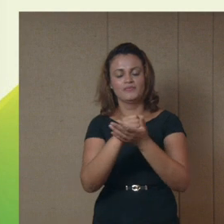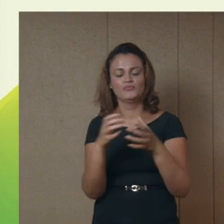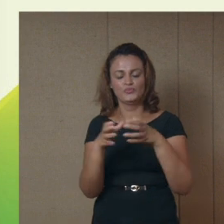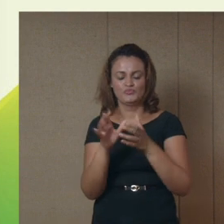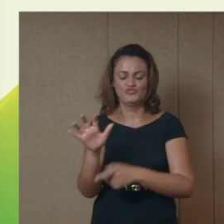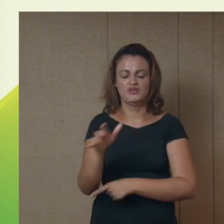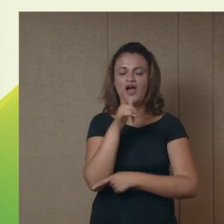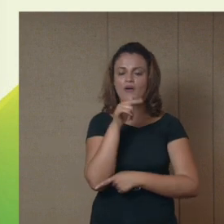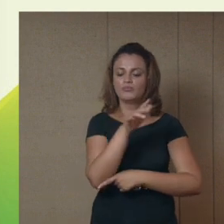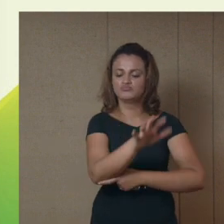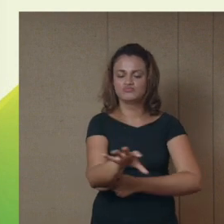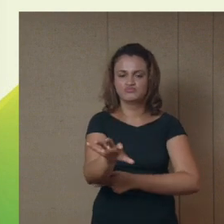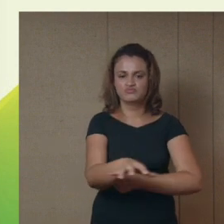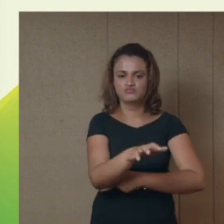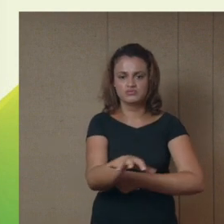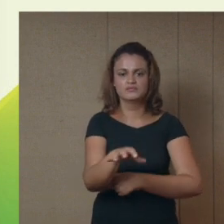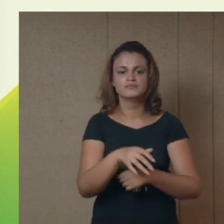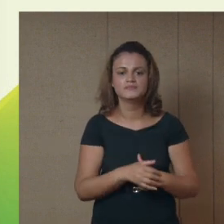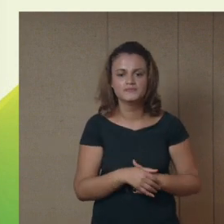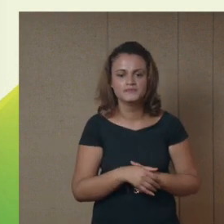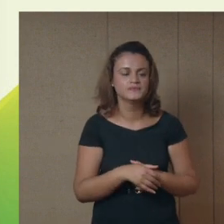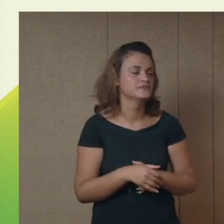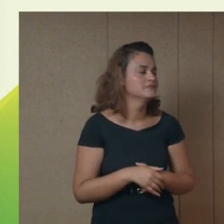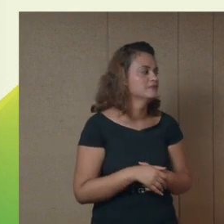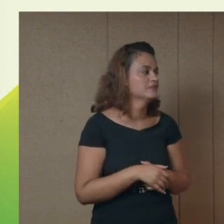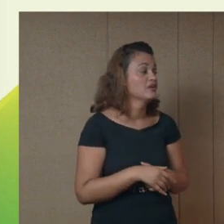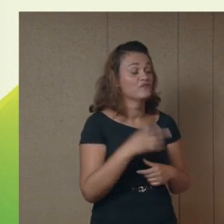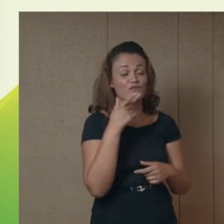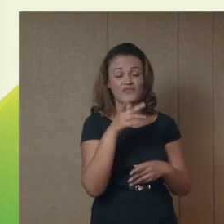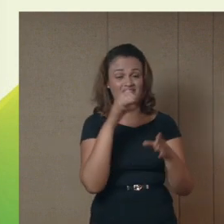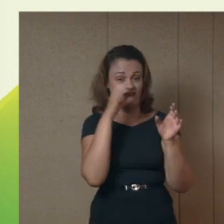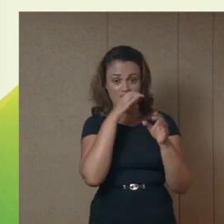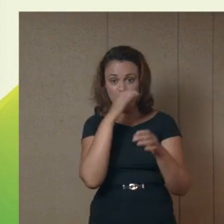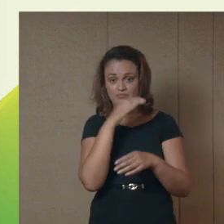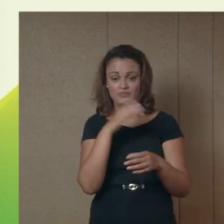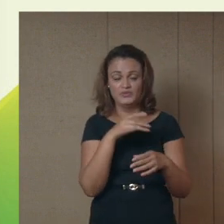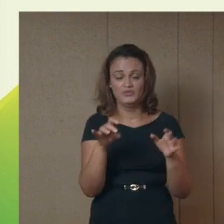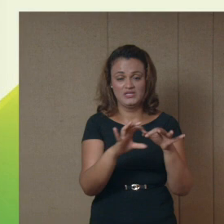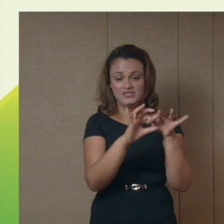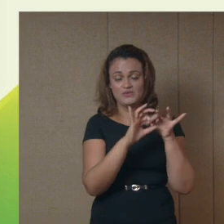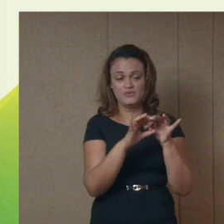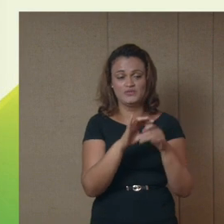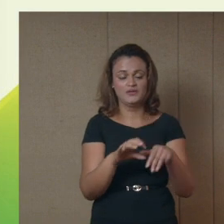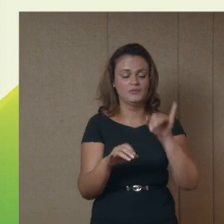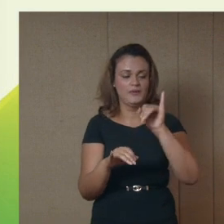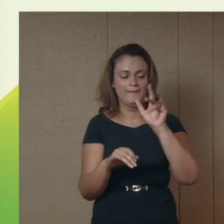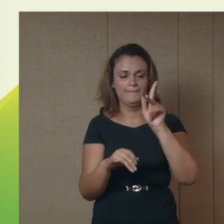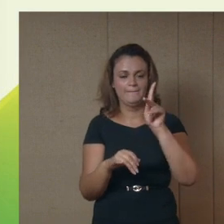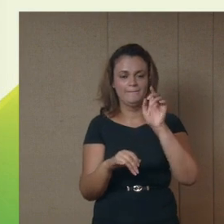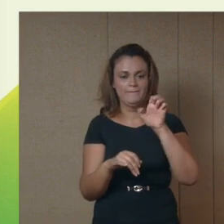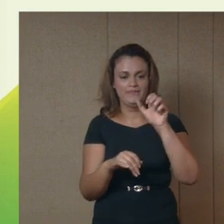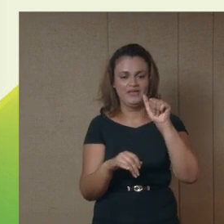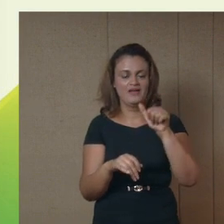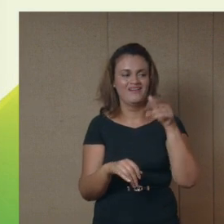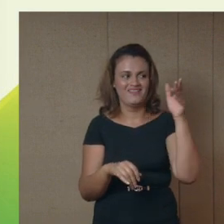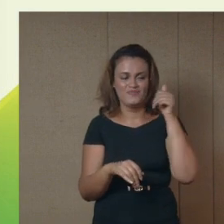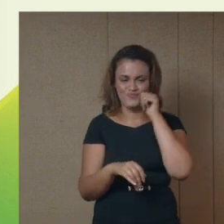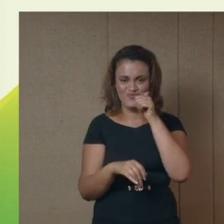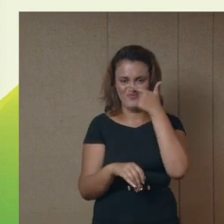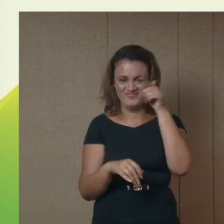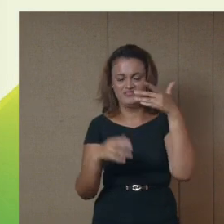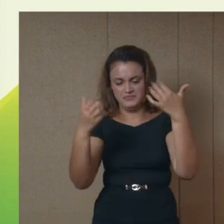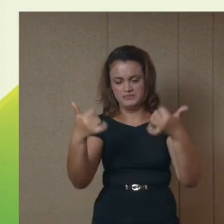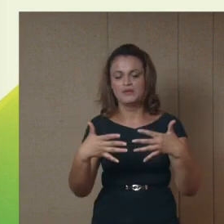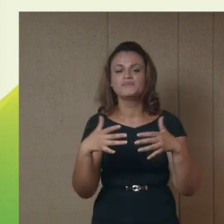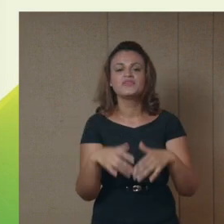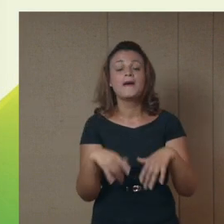irrigação vou falar muito rapidamente dessa parceria que nós temos com o ipea bárbara tac para detalhar